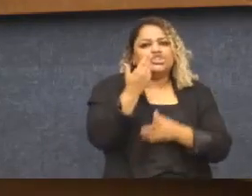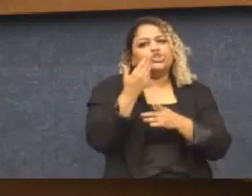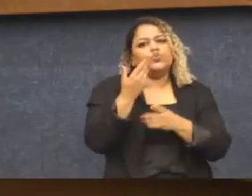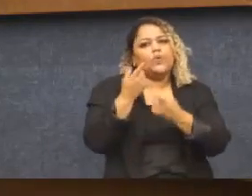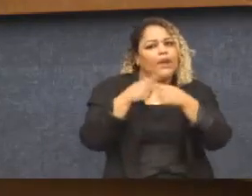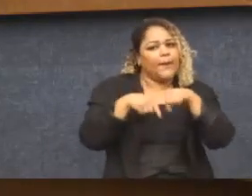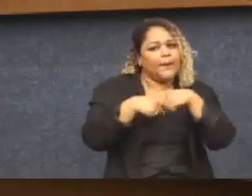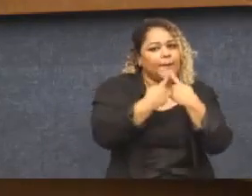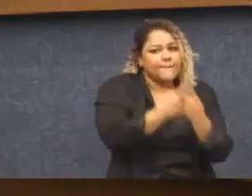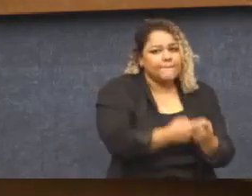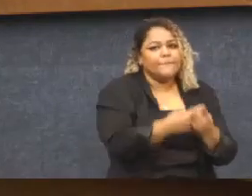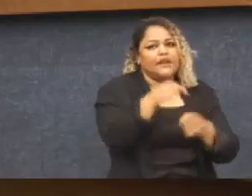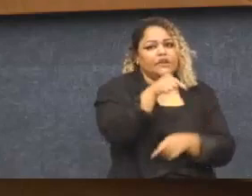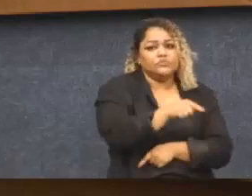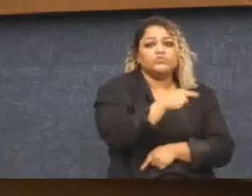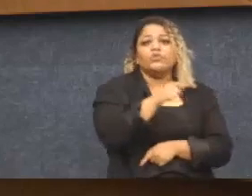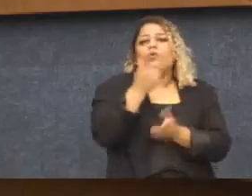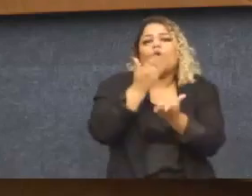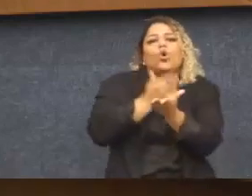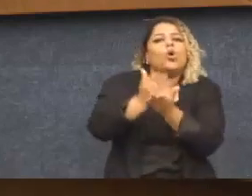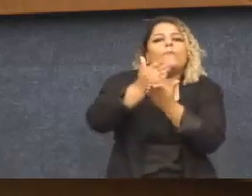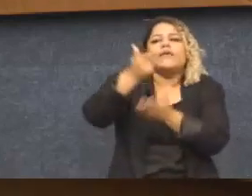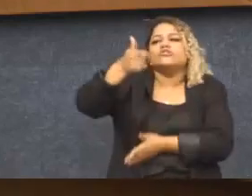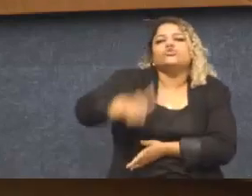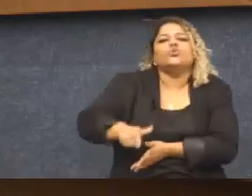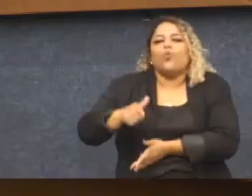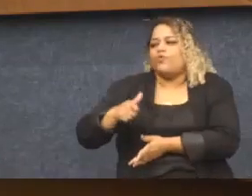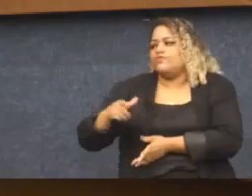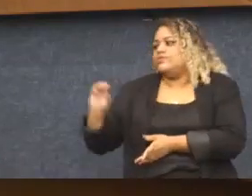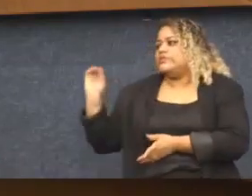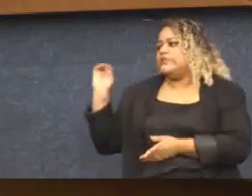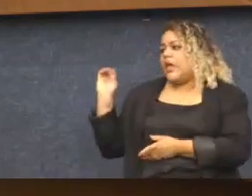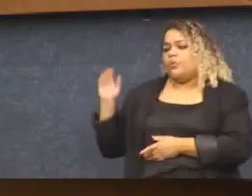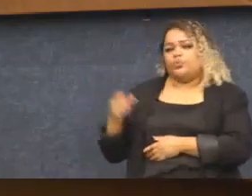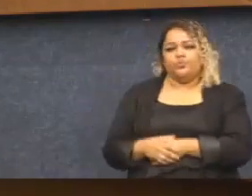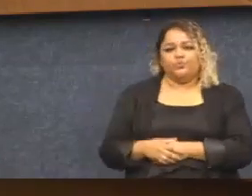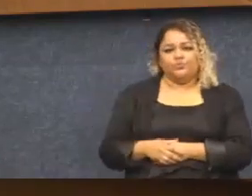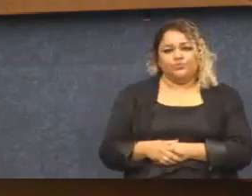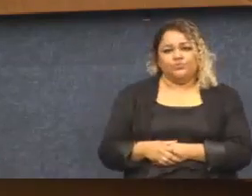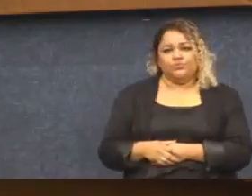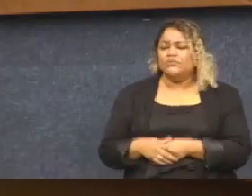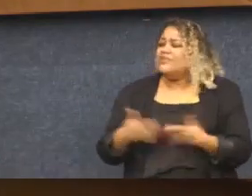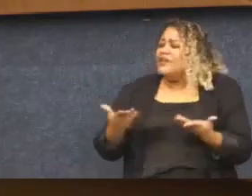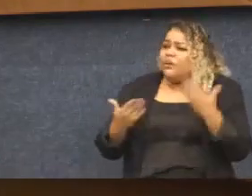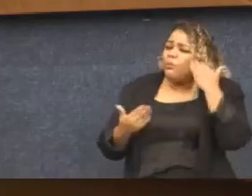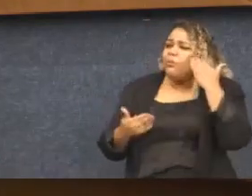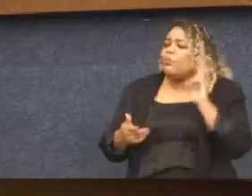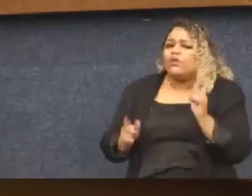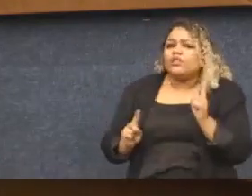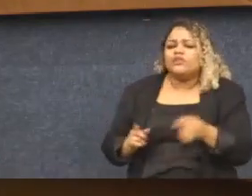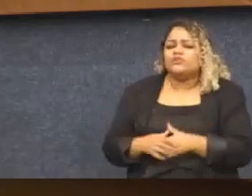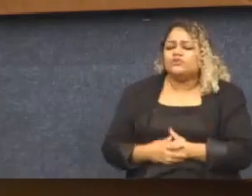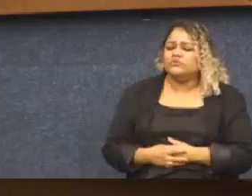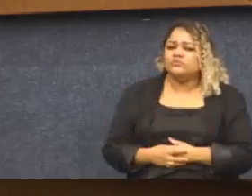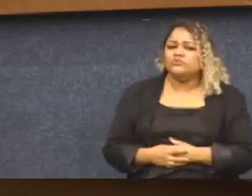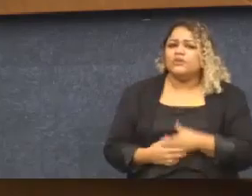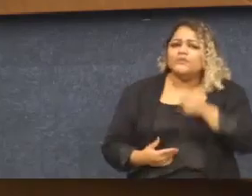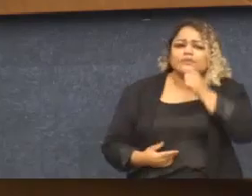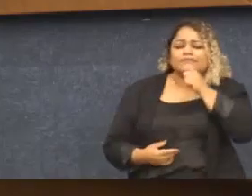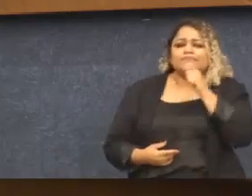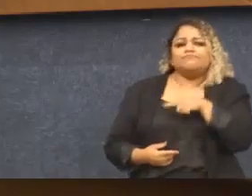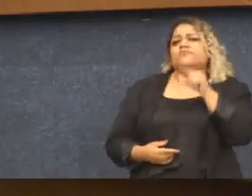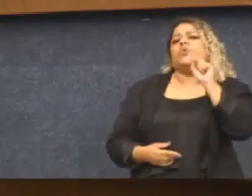empréstimo para fazer essa linha de frente, começa tudo da estaca zero. Até agora eu não entendi, mas o mais engraçado é